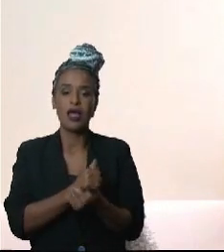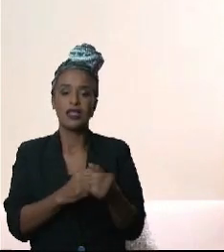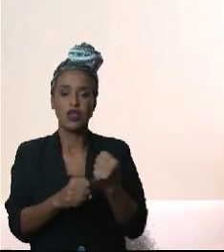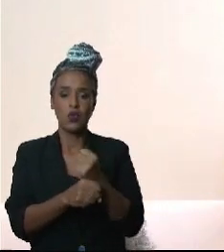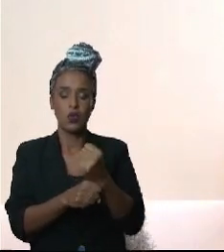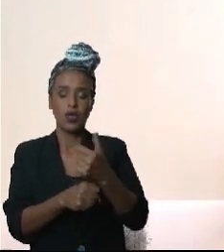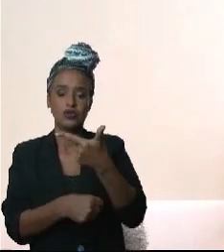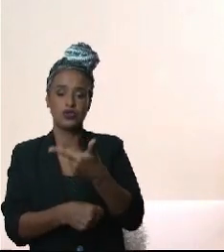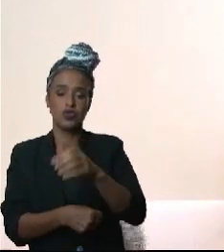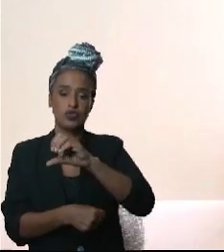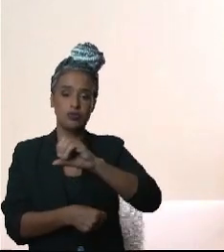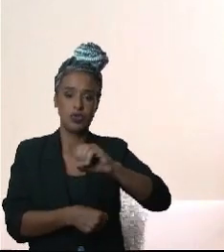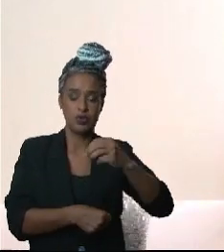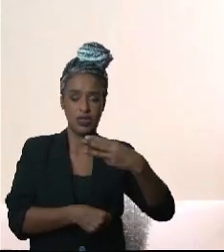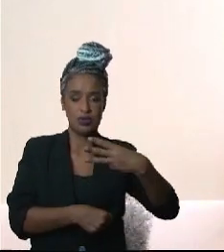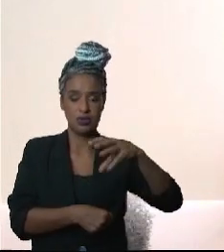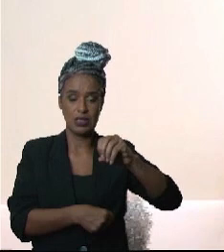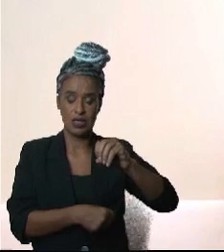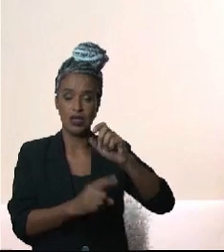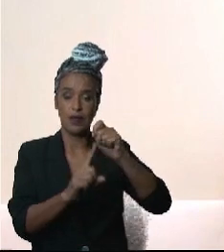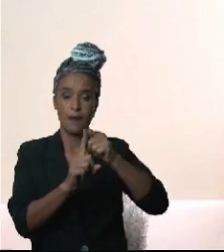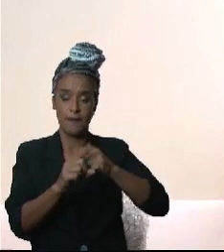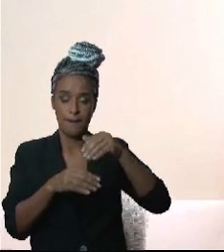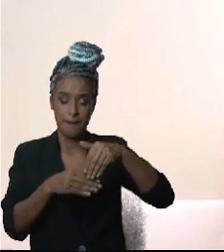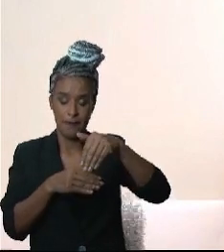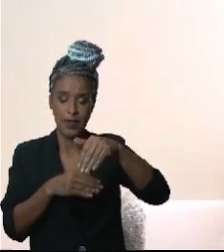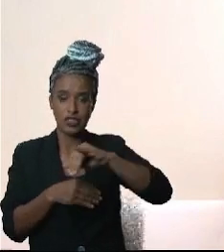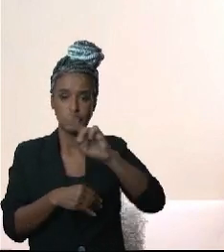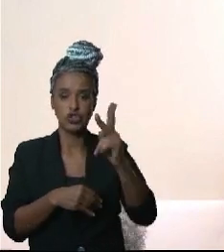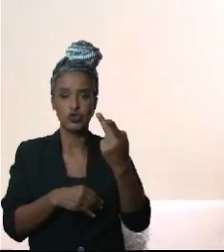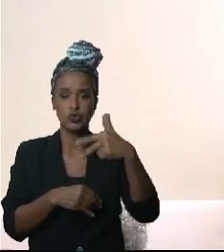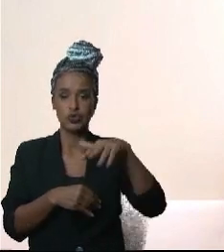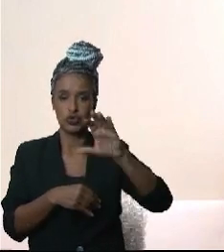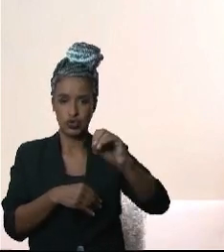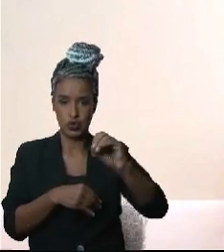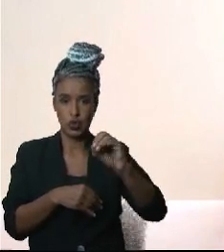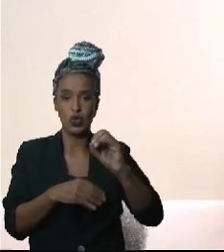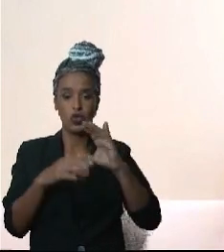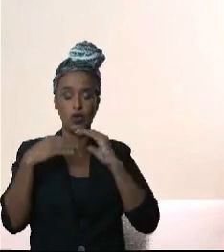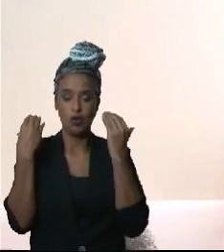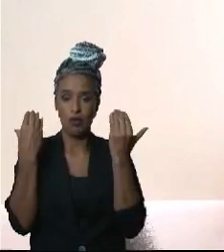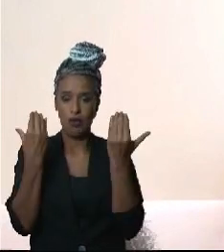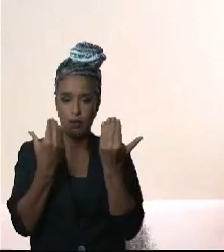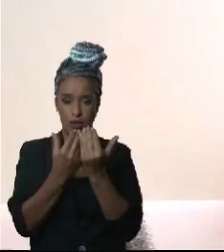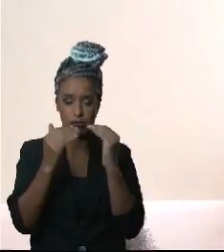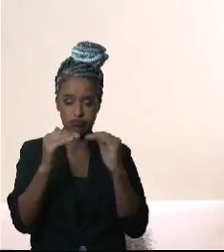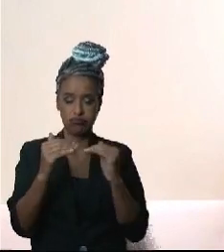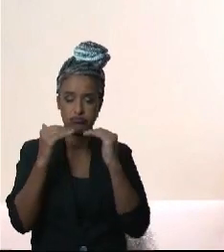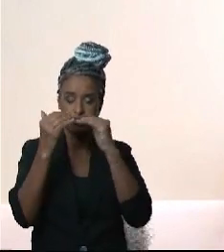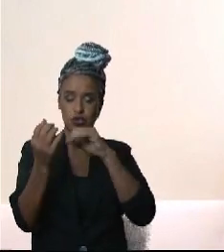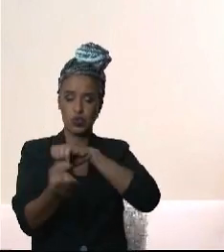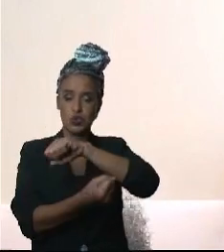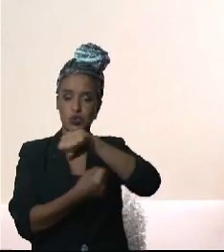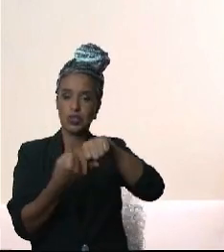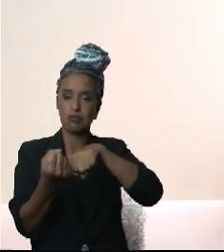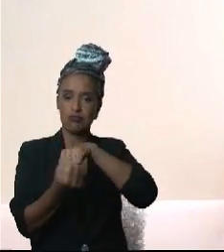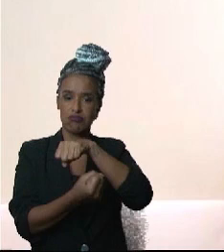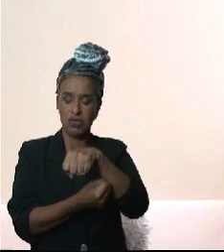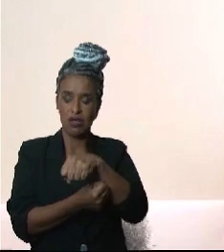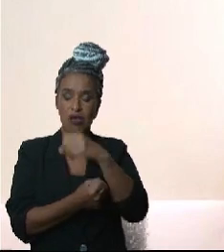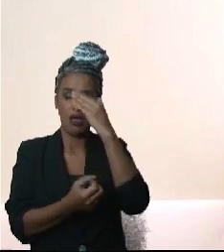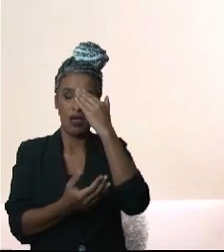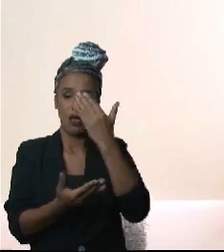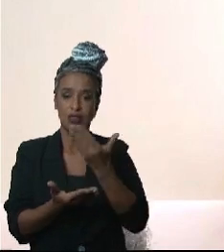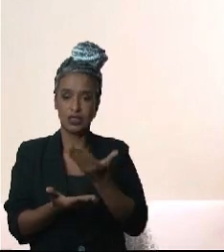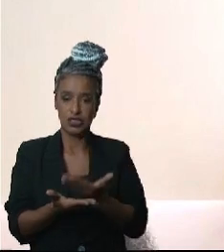2030. Isso será feito no mês de junho no Fórum Político de Alto Nível sobre Desenvolvimento Sustentável. Nós acreditamos firmemente que a